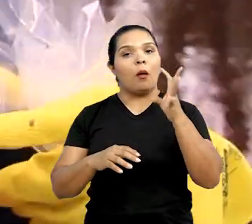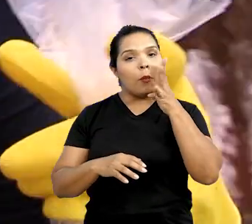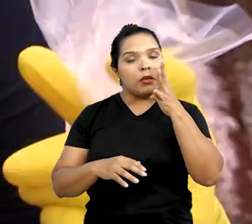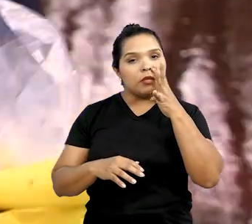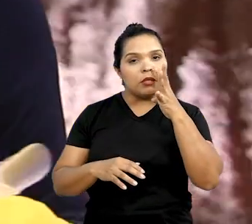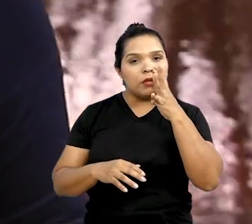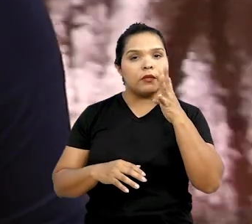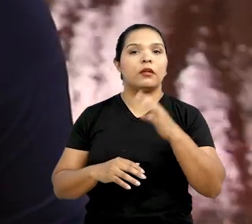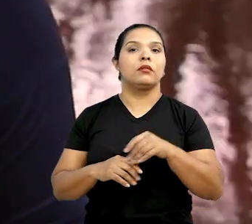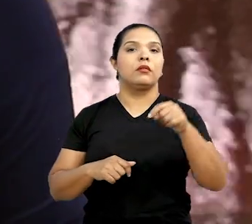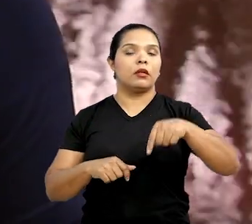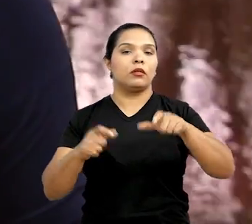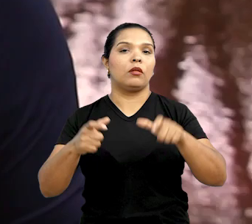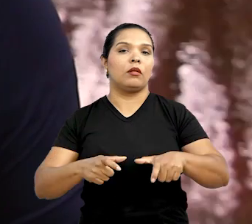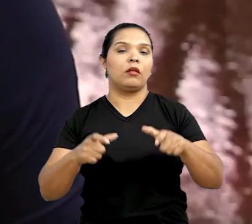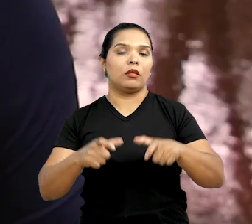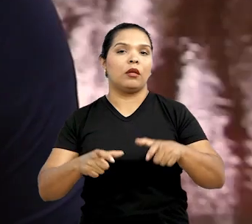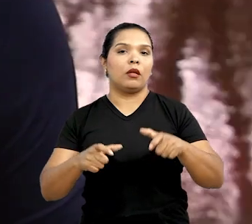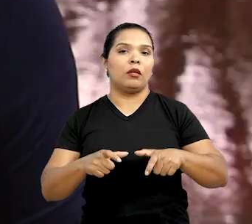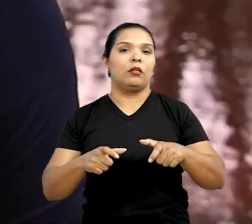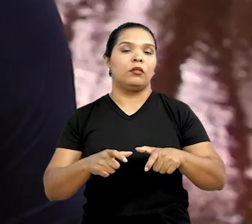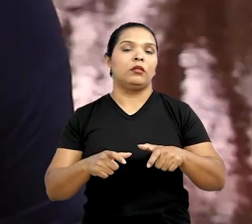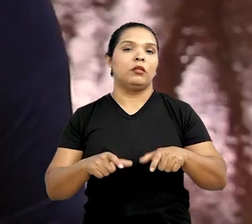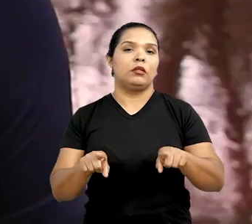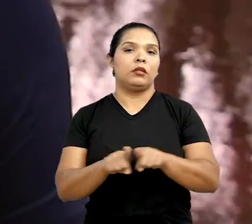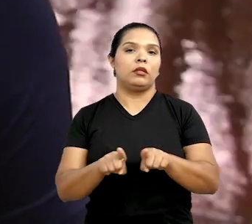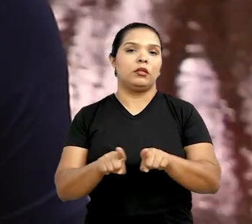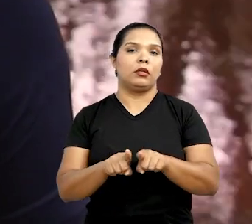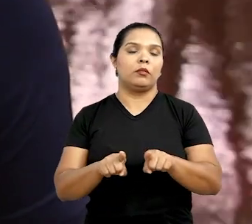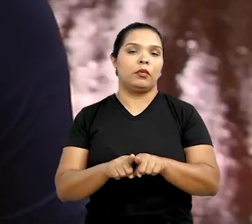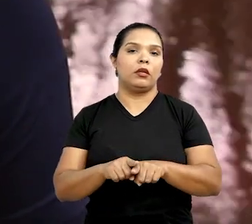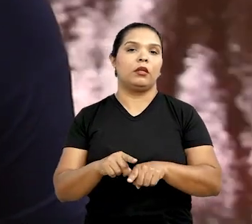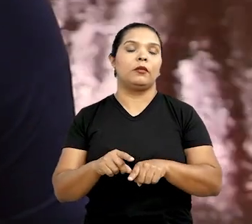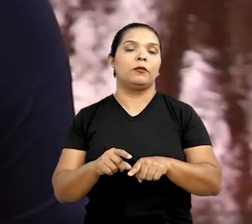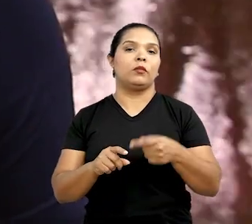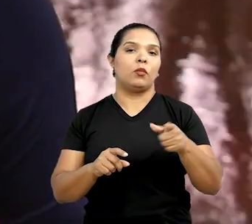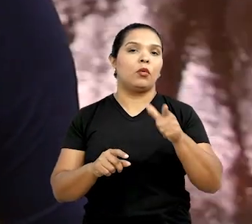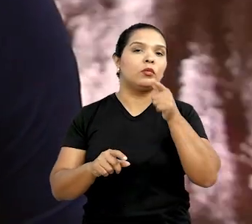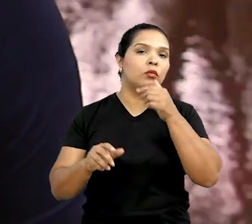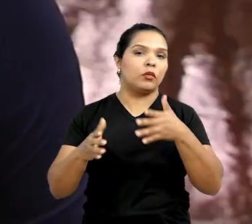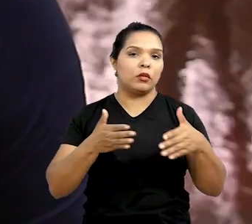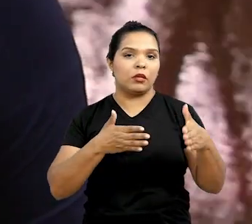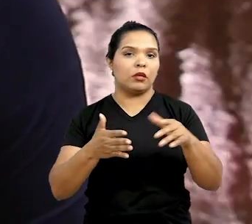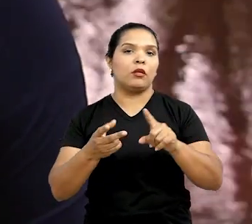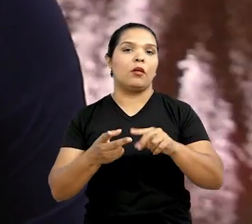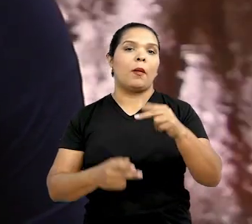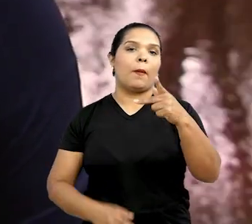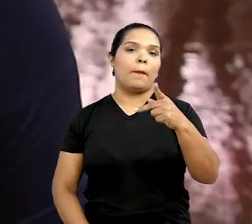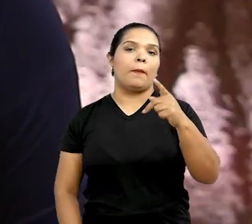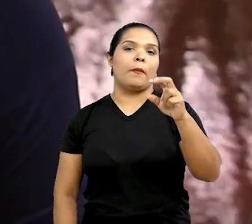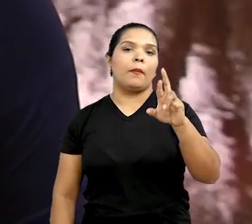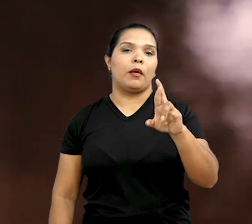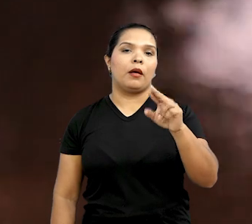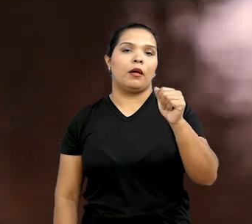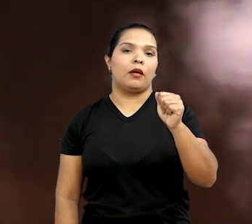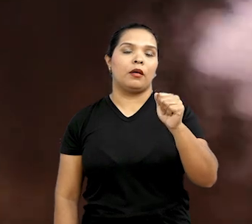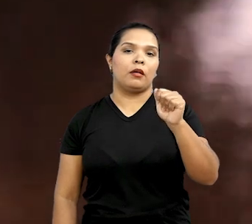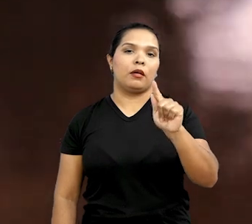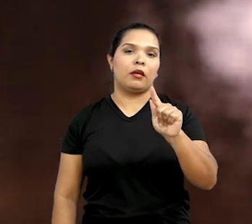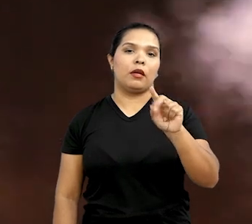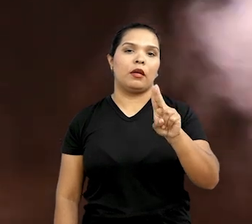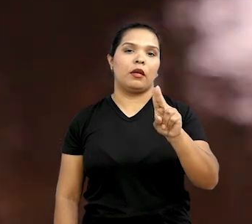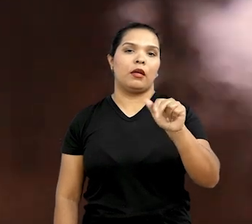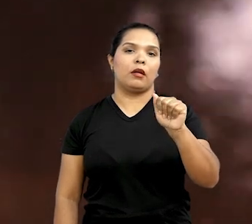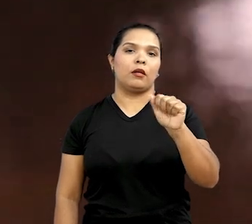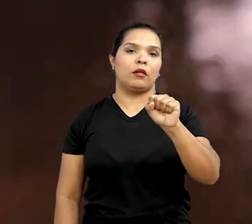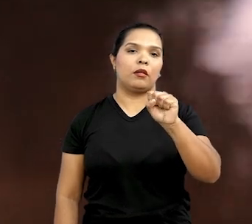está observando nessa bacia do Itapicuru, também na bacia do Paraguaçu, a gente vai fazer algumas amostragens. A previsão é